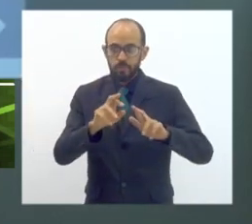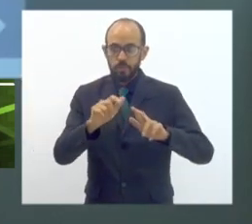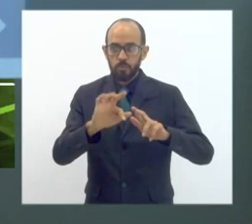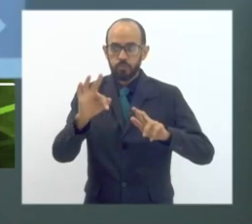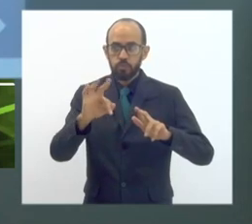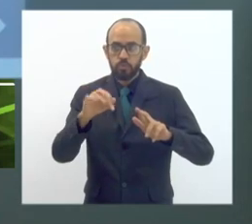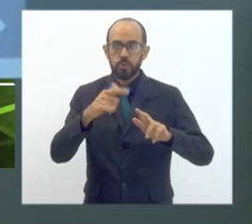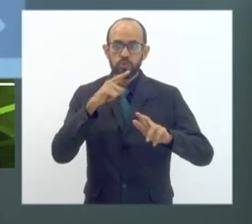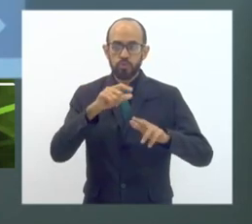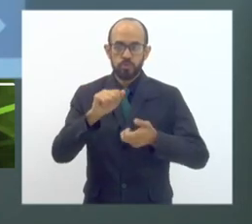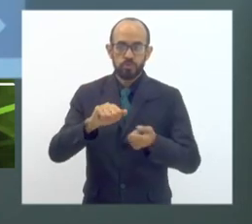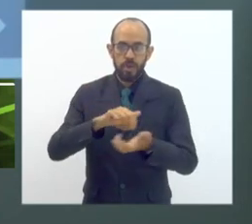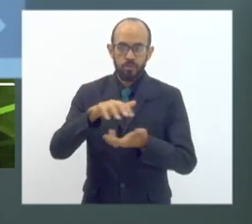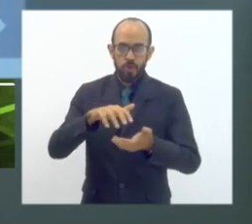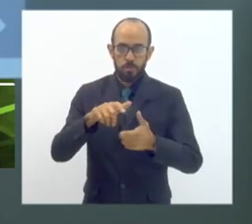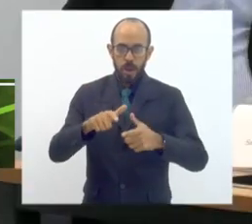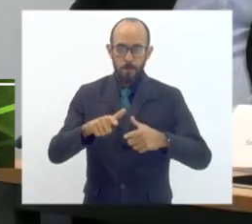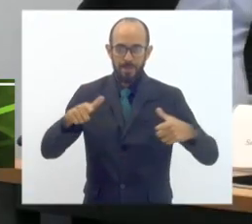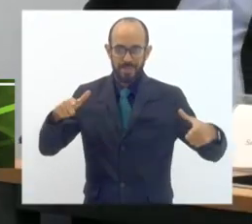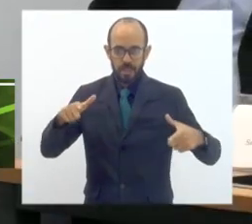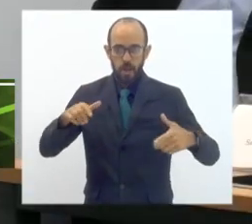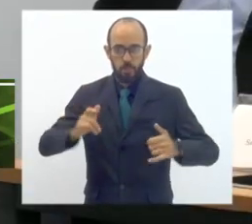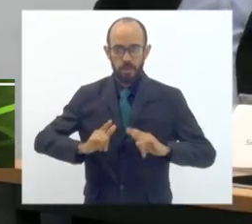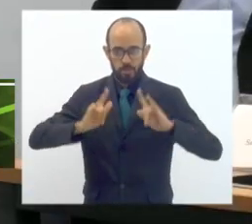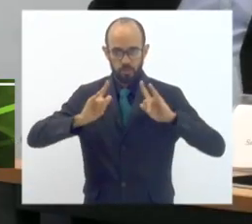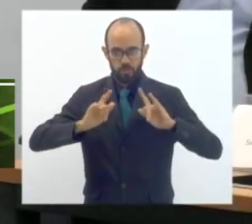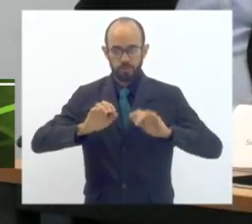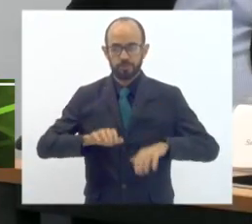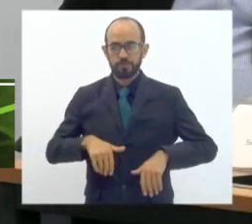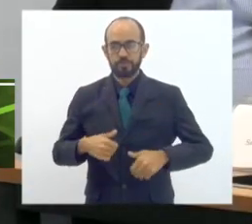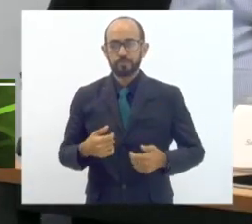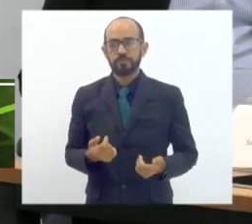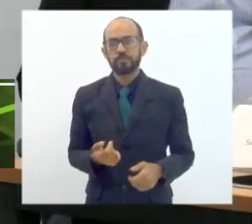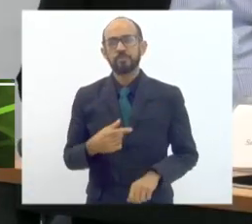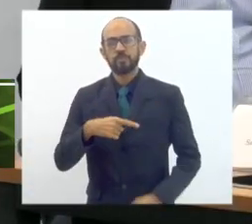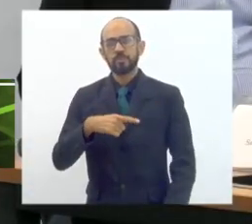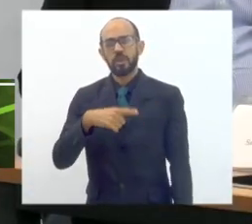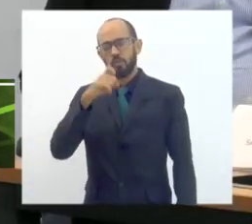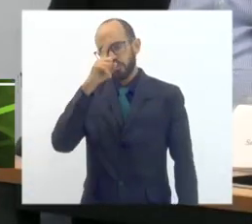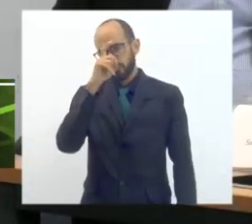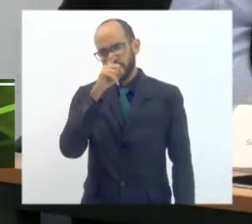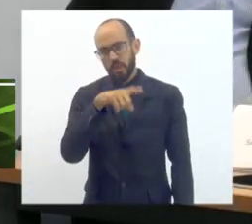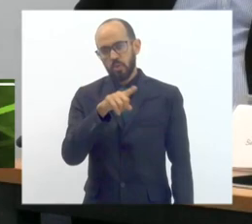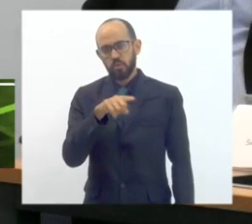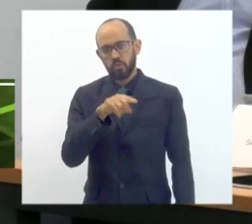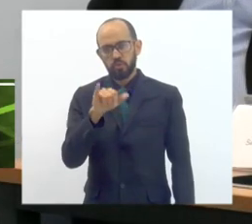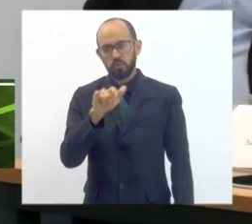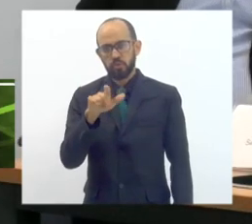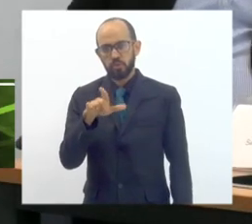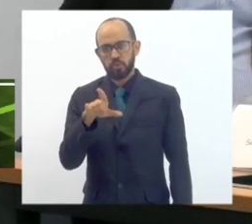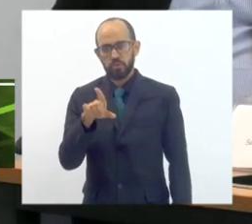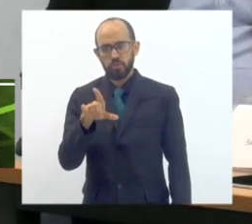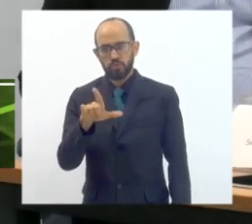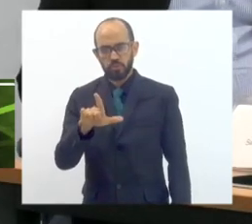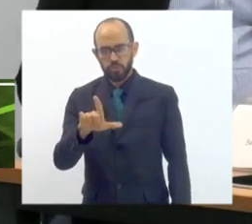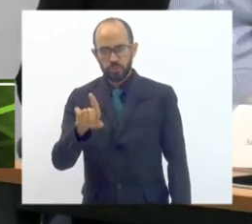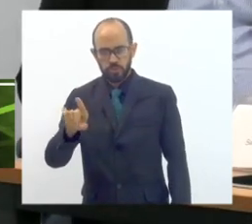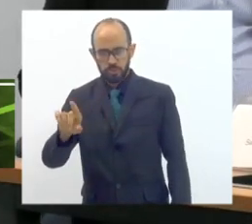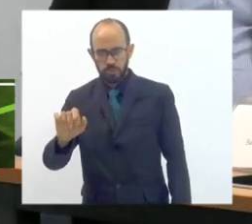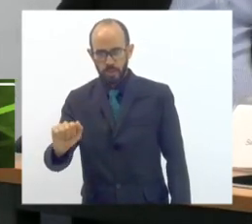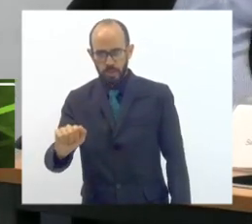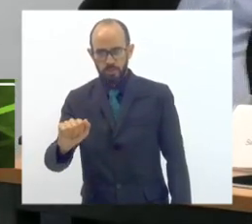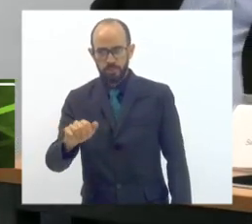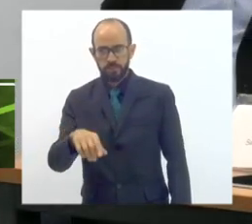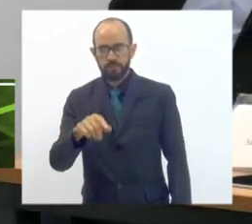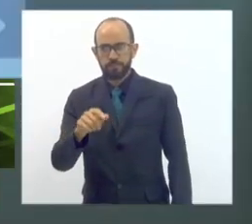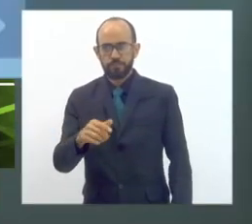futuramente. Uma outra atividade destacada é o nosso hospital regional, o Zilda Arnes. Pode, por gentileza, amigo. Hoje